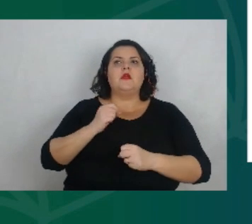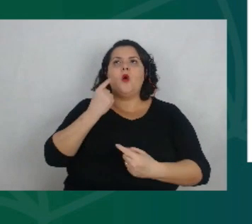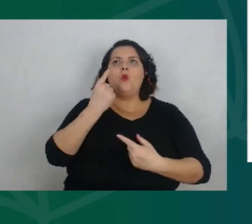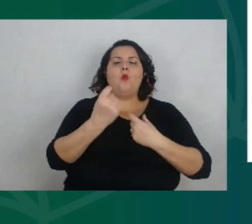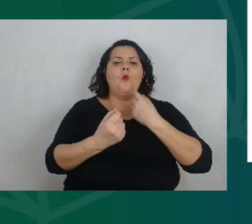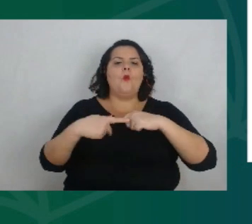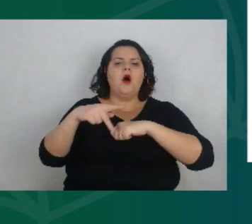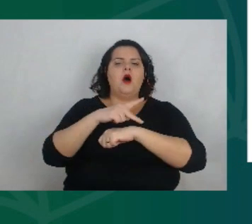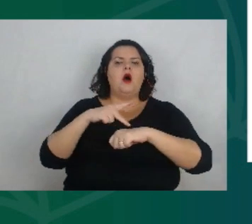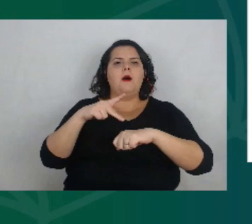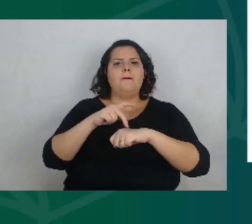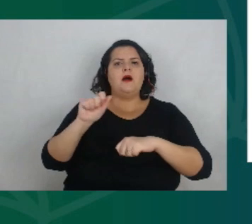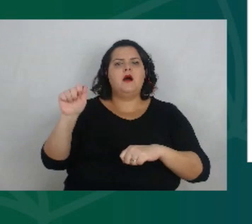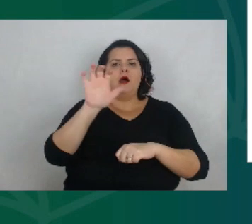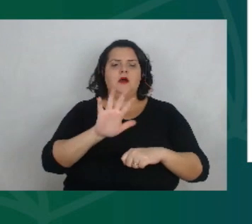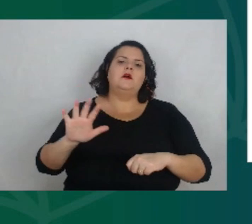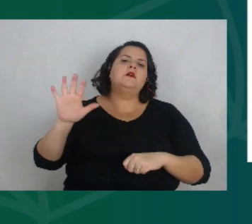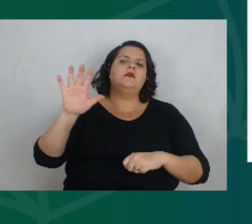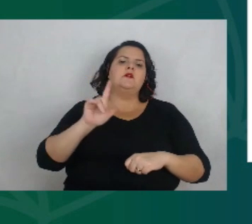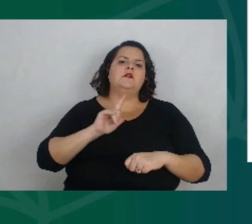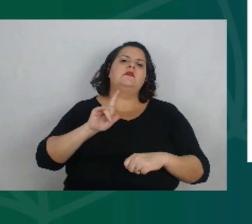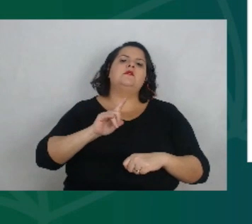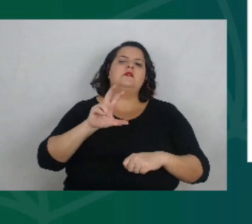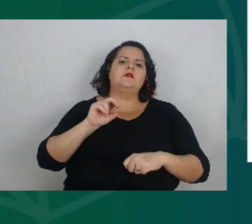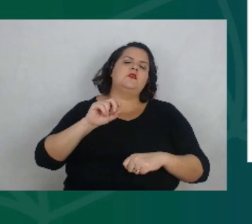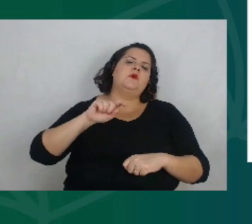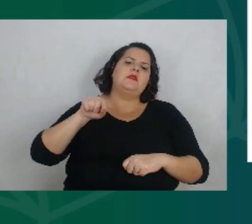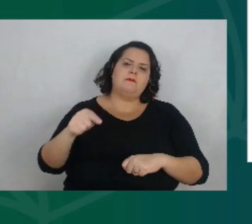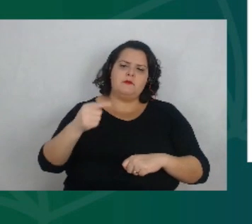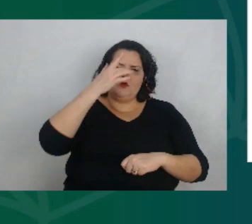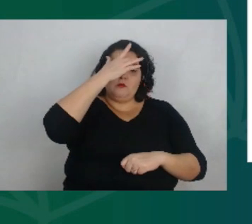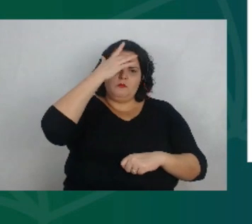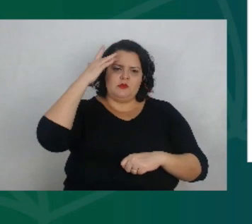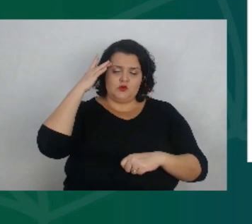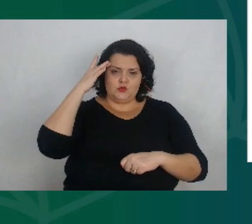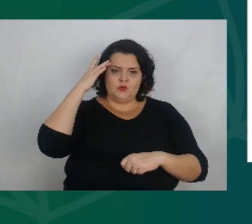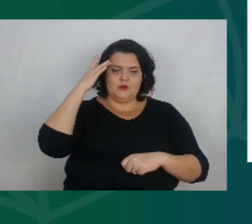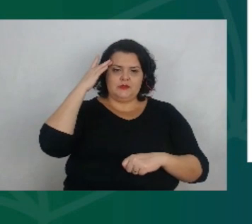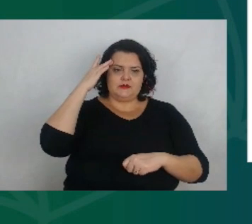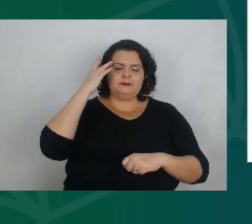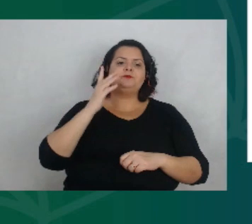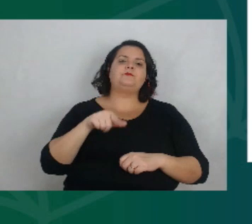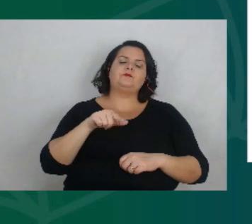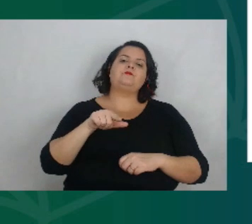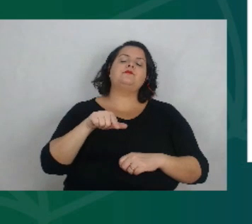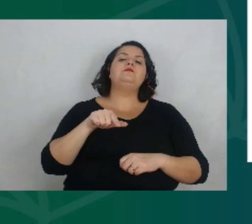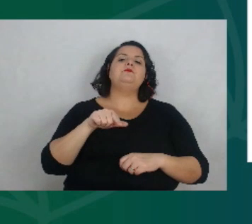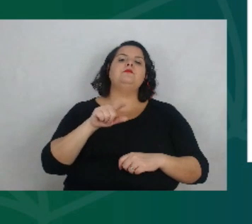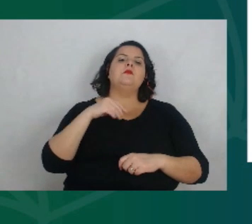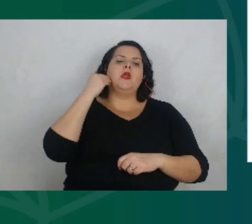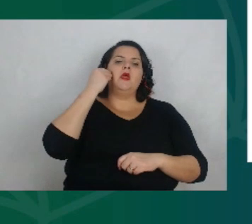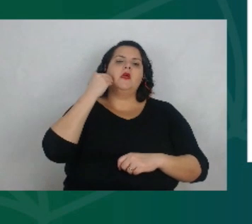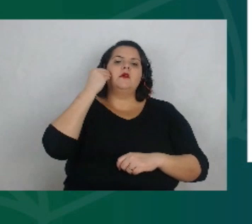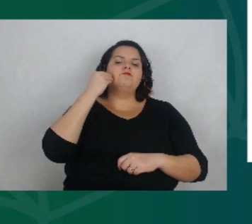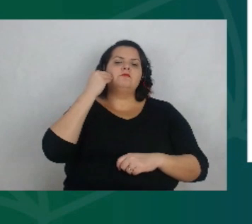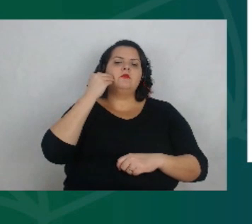Então, totalizando 50.000 participantes, este é a perspectiva nossa em relação ao plano